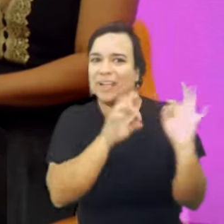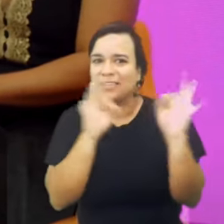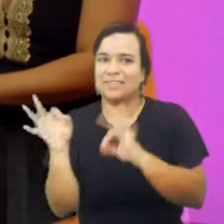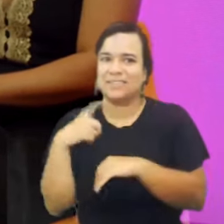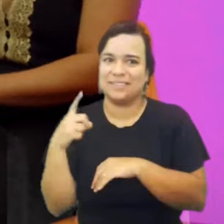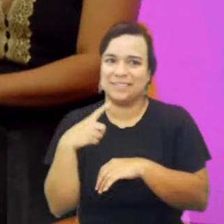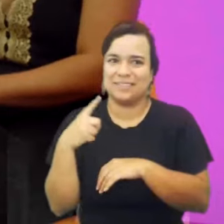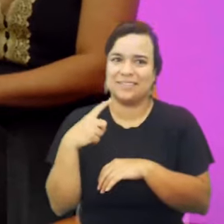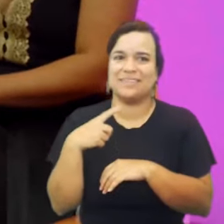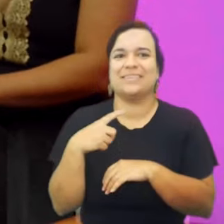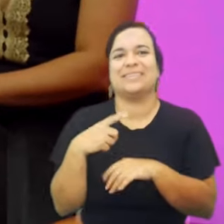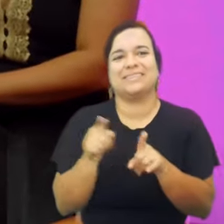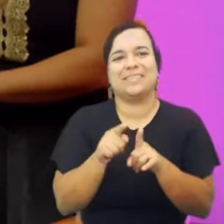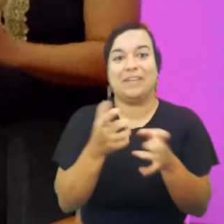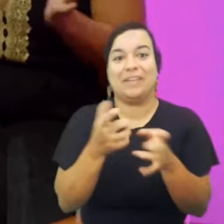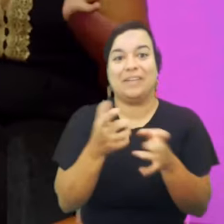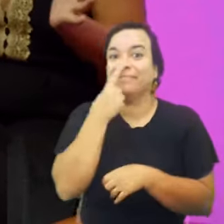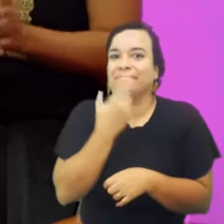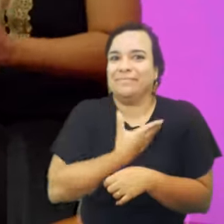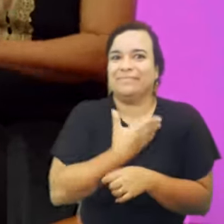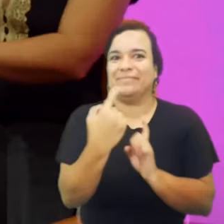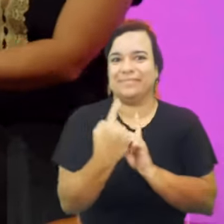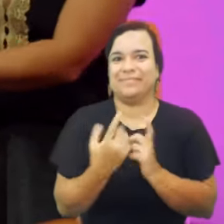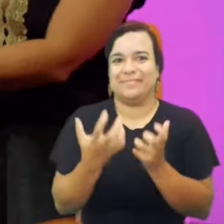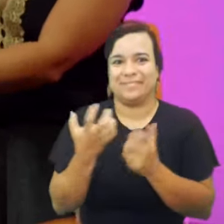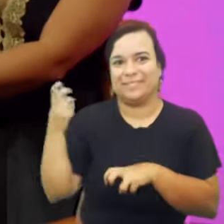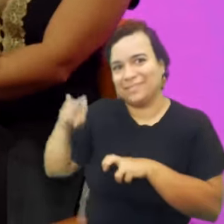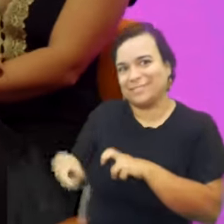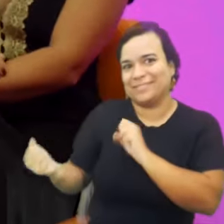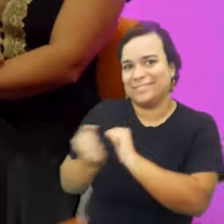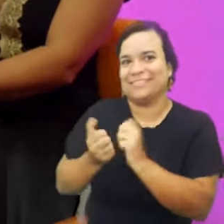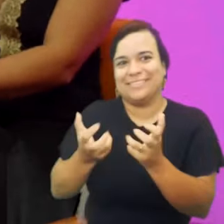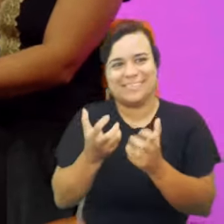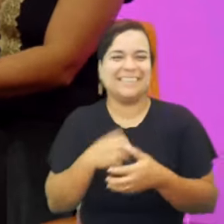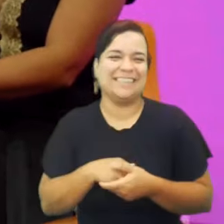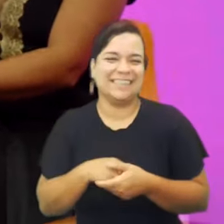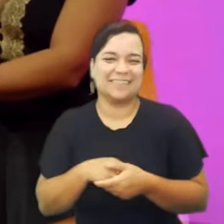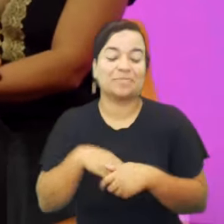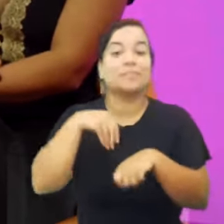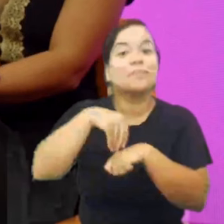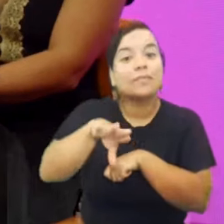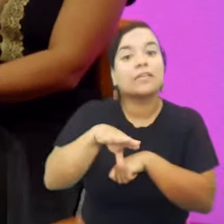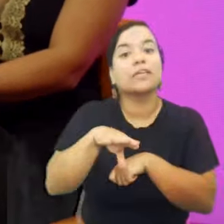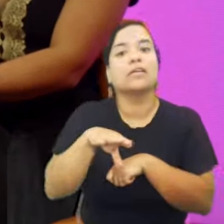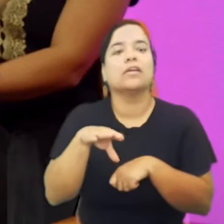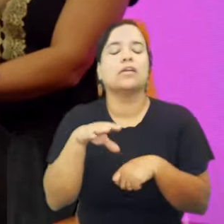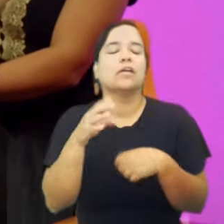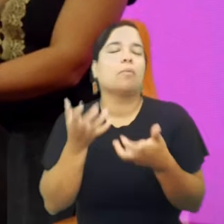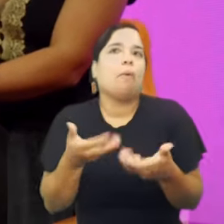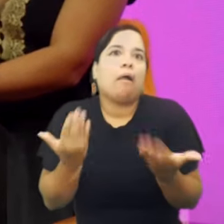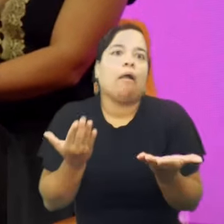assistindo, quer ficar nossa amiga, às vezes quer ficar nossa amiga, vir sentar no nosso sofá. Boa, boa. O que você tem de